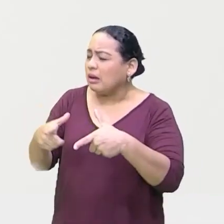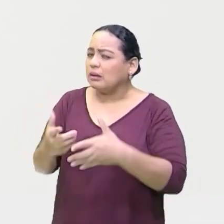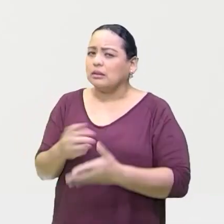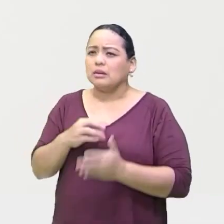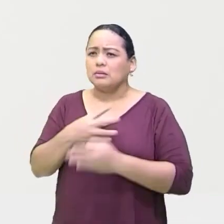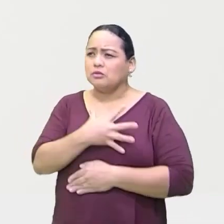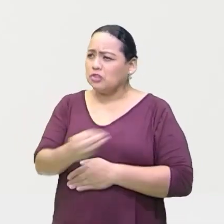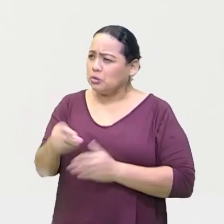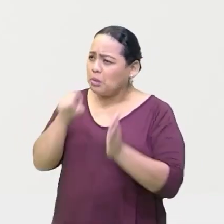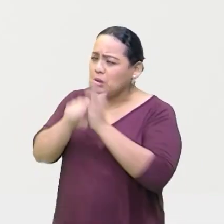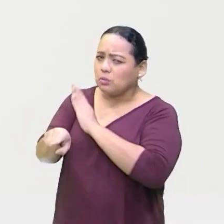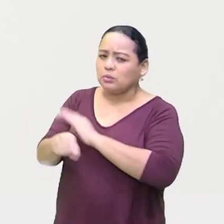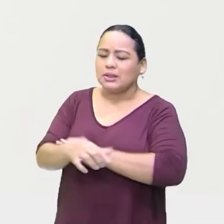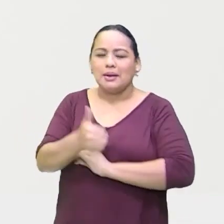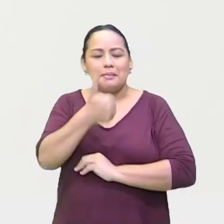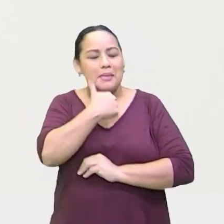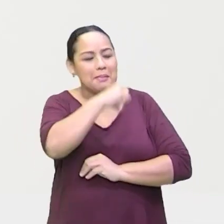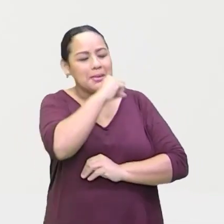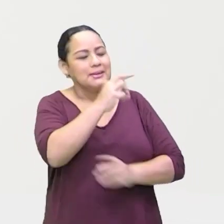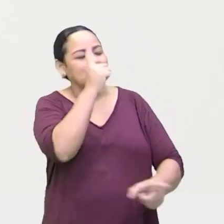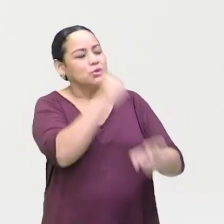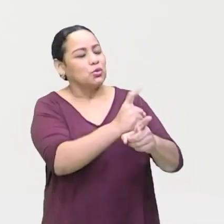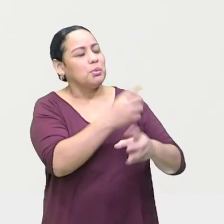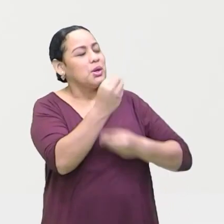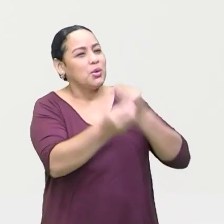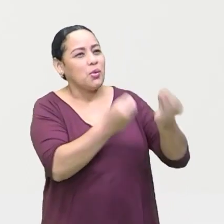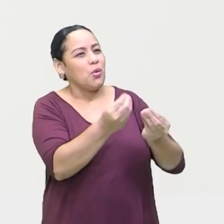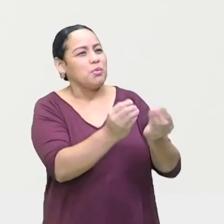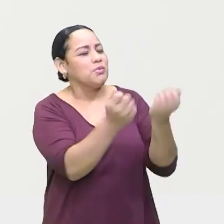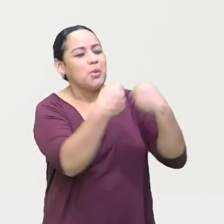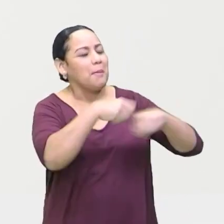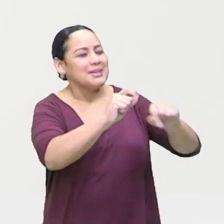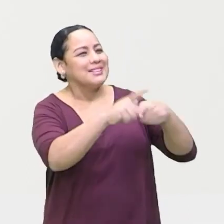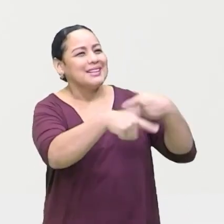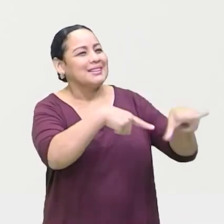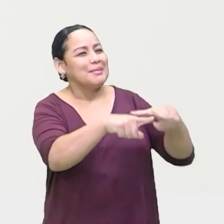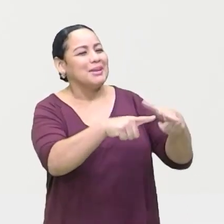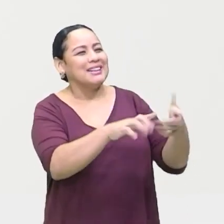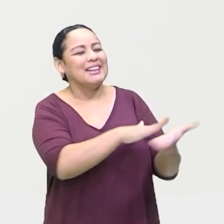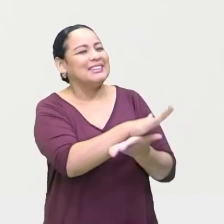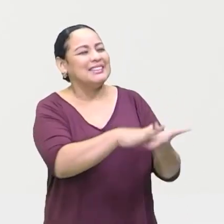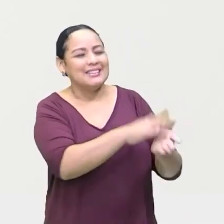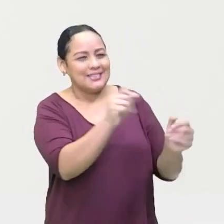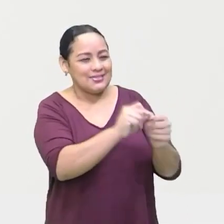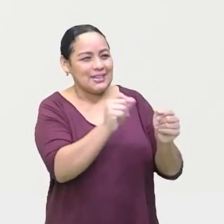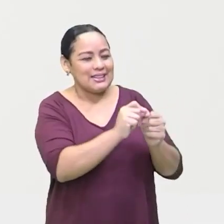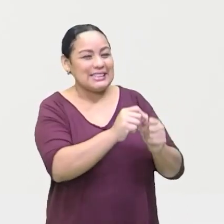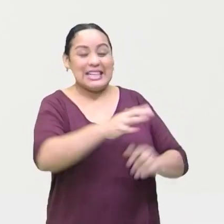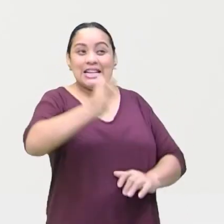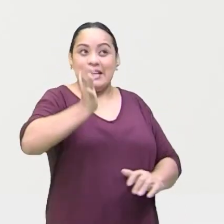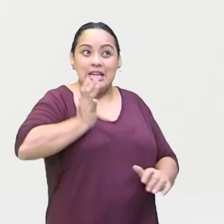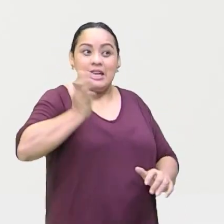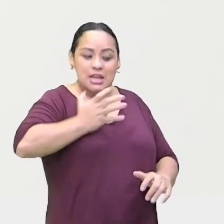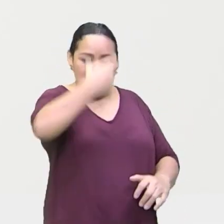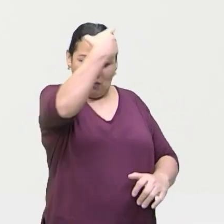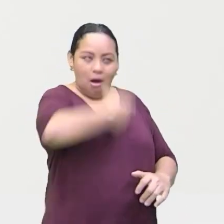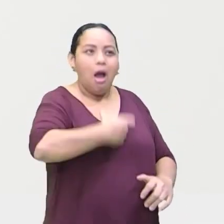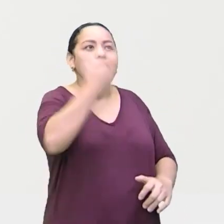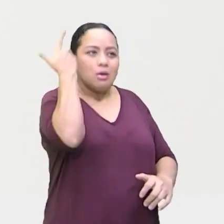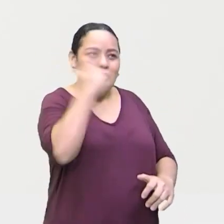Mamãe, descobri uma maneira de eu não trabalhar sem fazer nada e ficar rico.